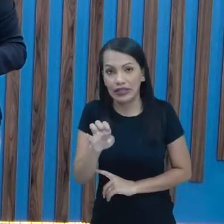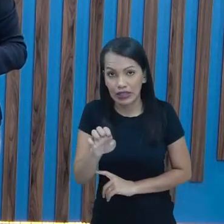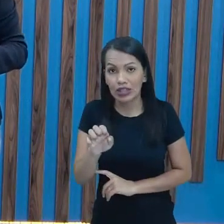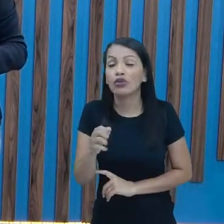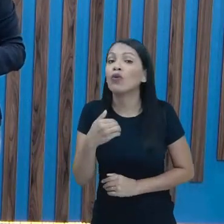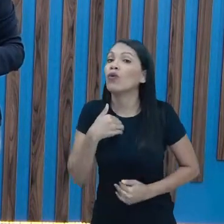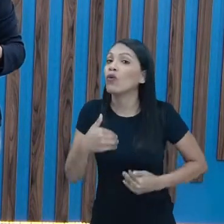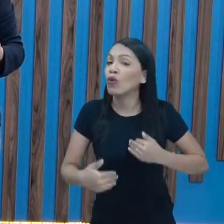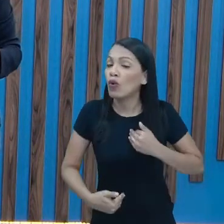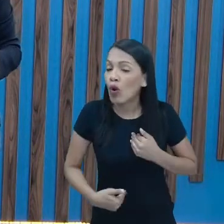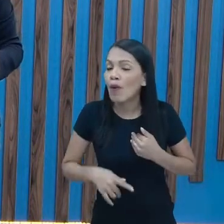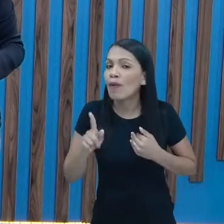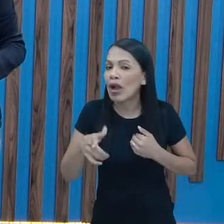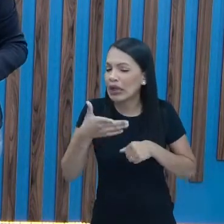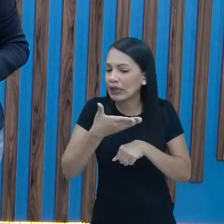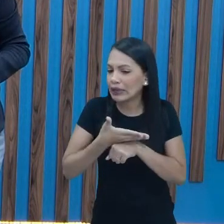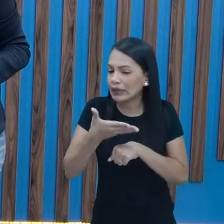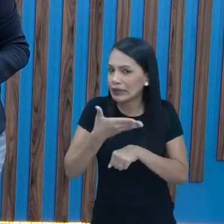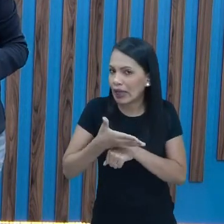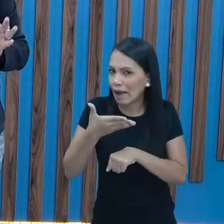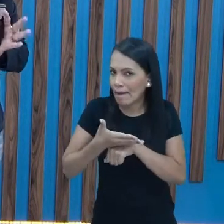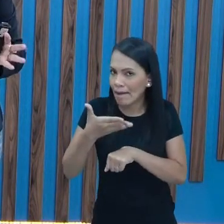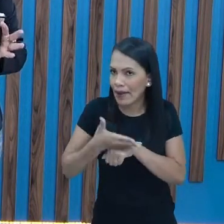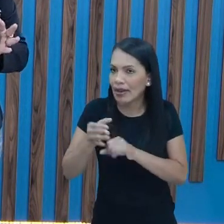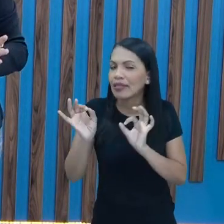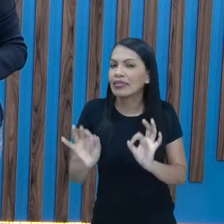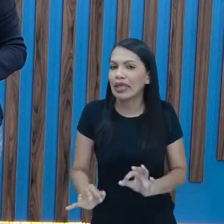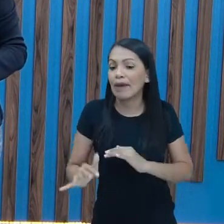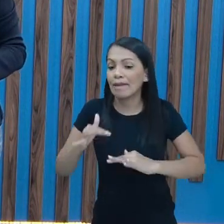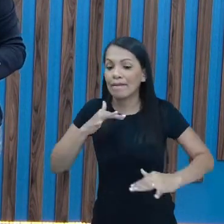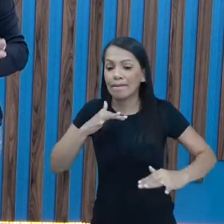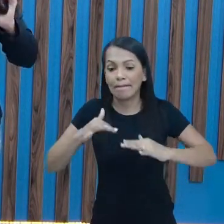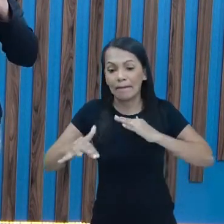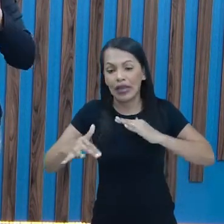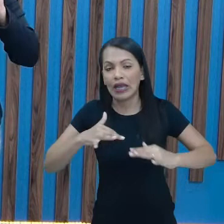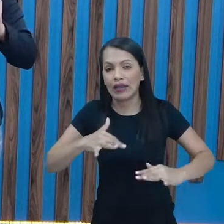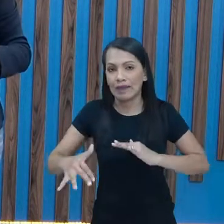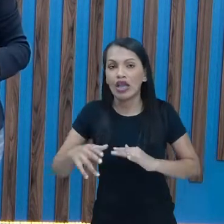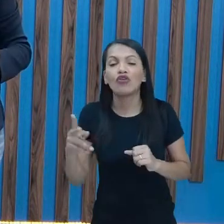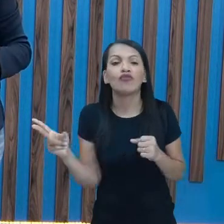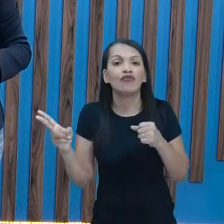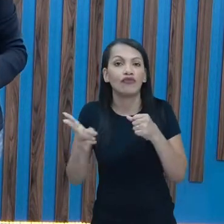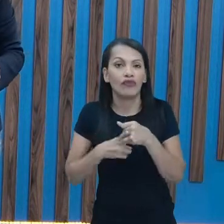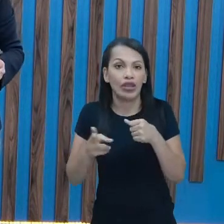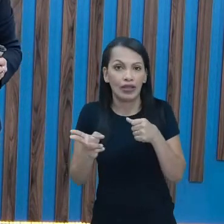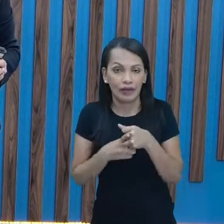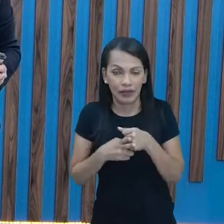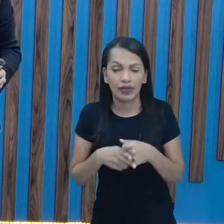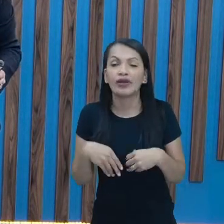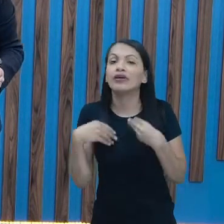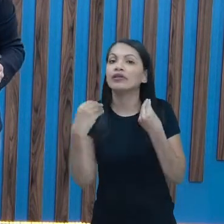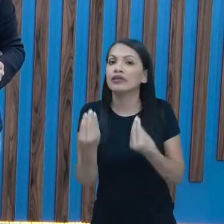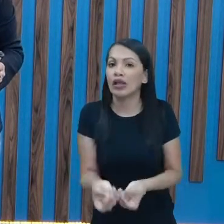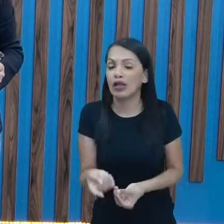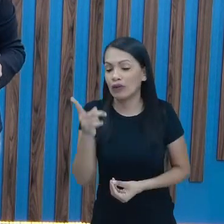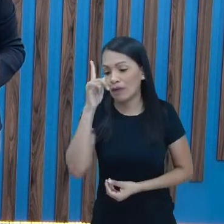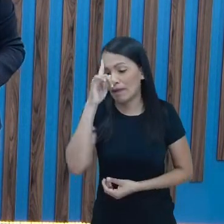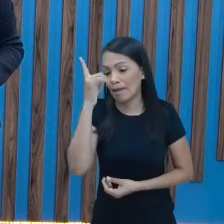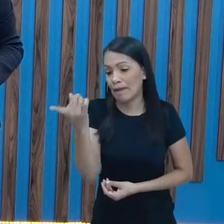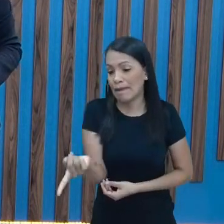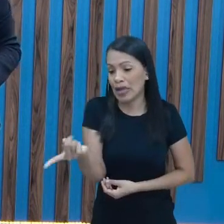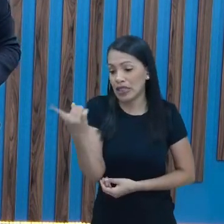tá? Então, exercite é esse verbo que está nos dando uma ordem,